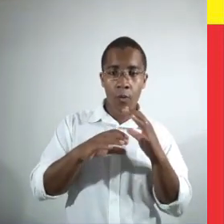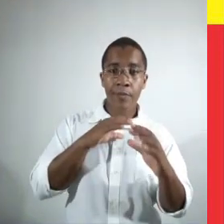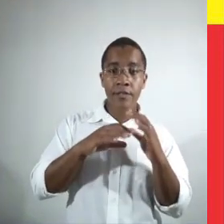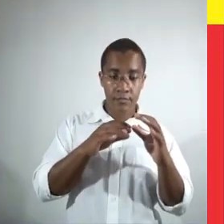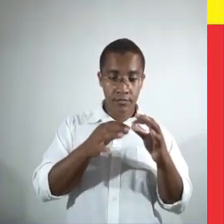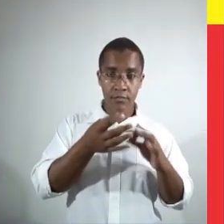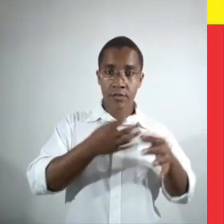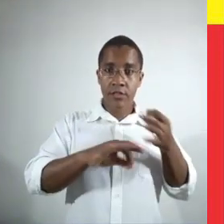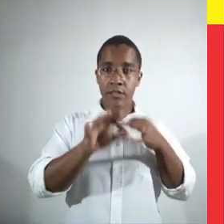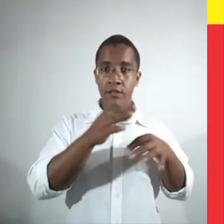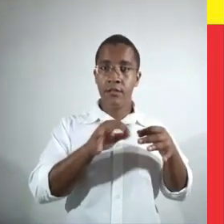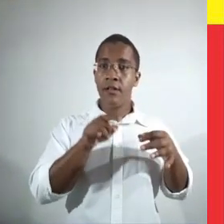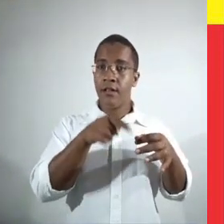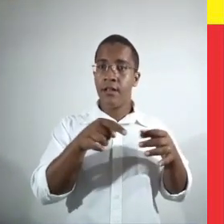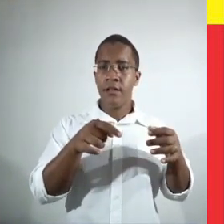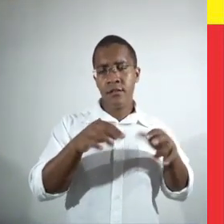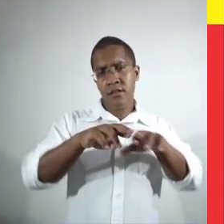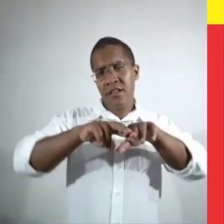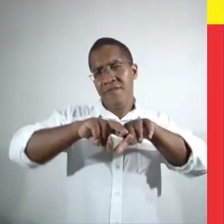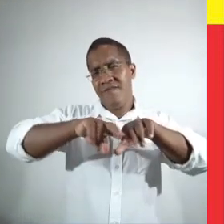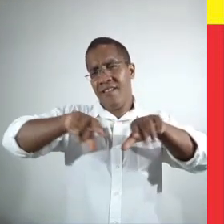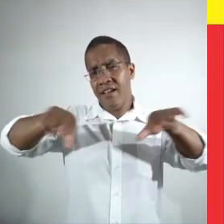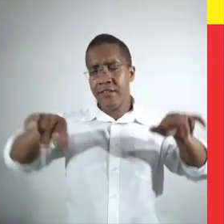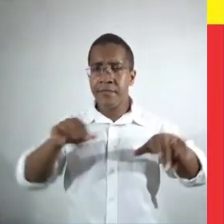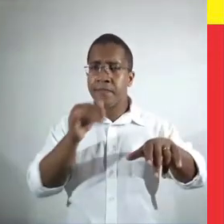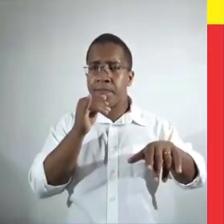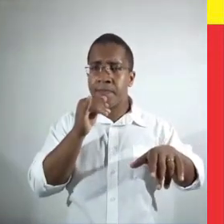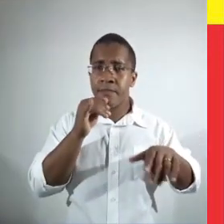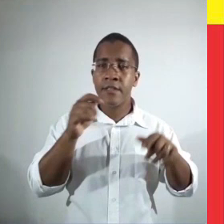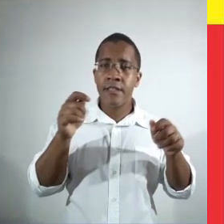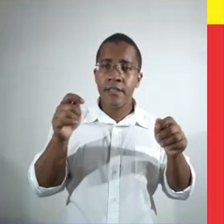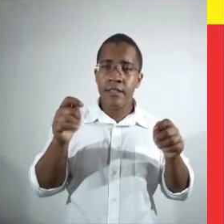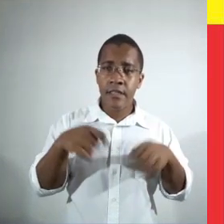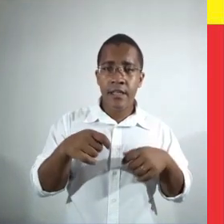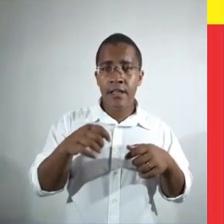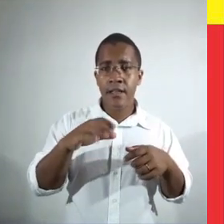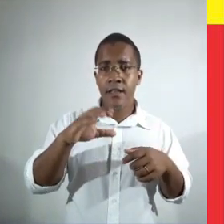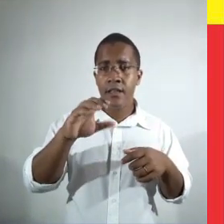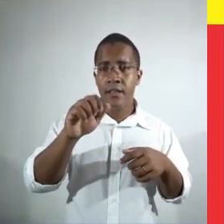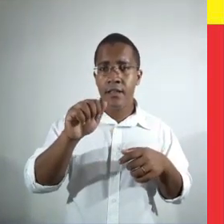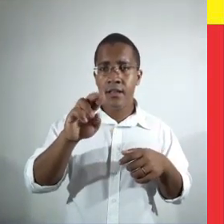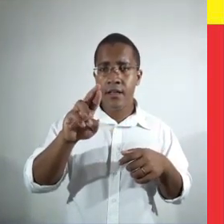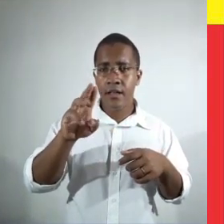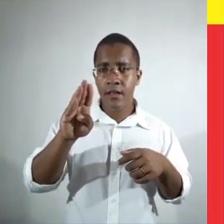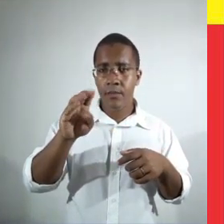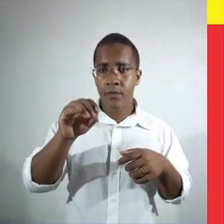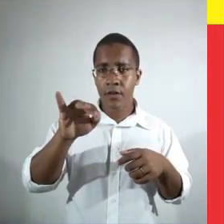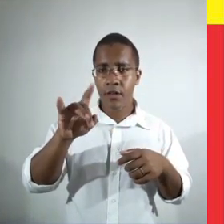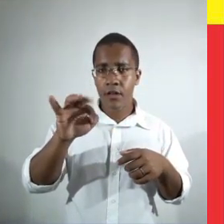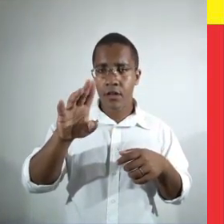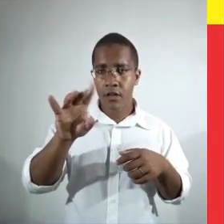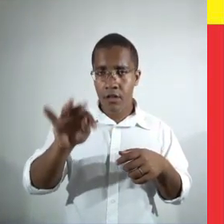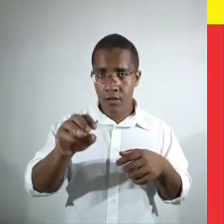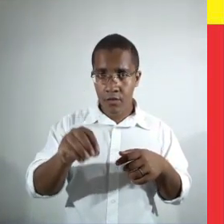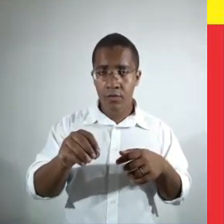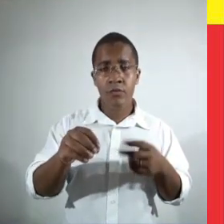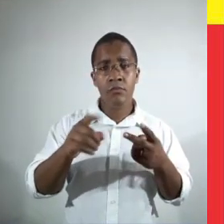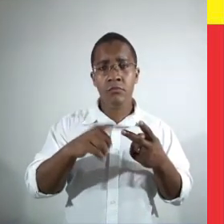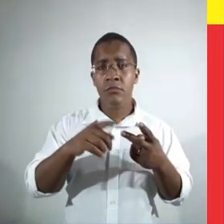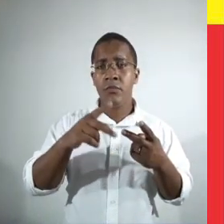certo? Sua composição pode ser variada. Pode estar em composto de carboidratos,